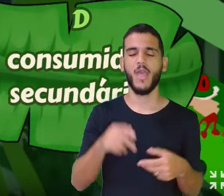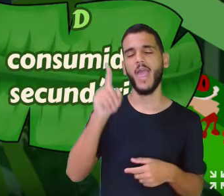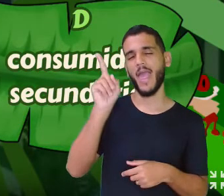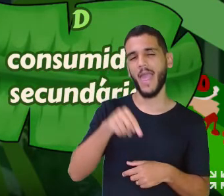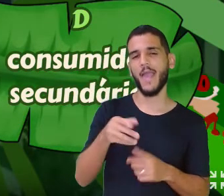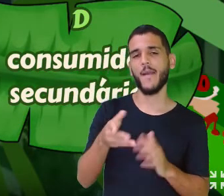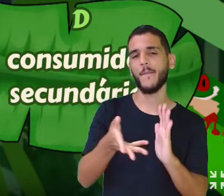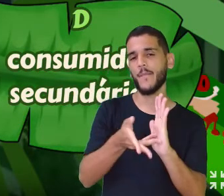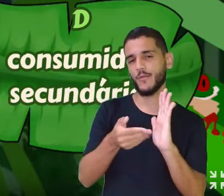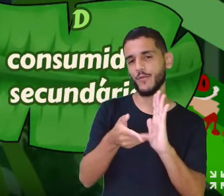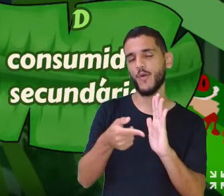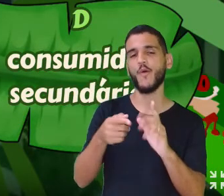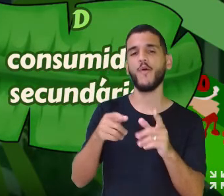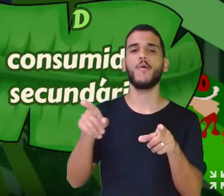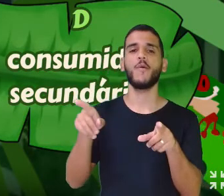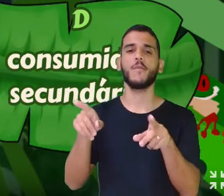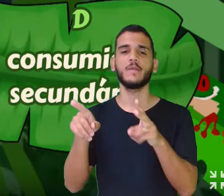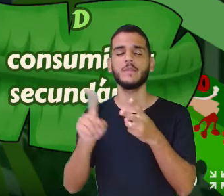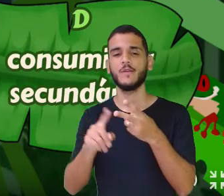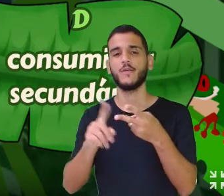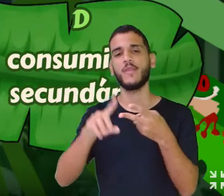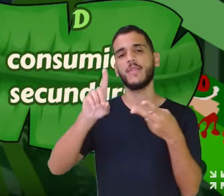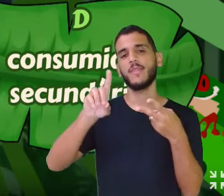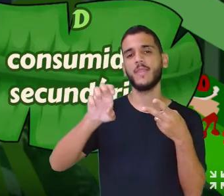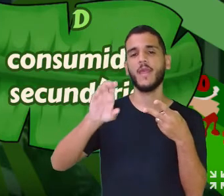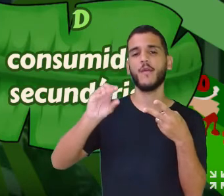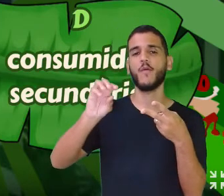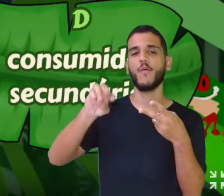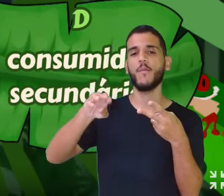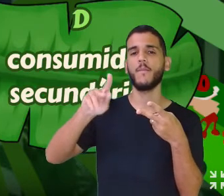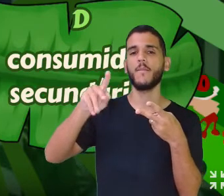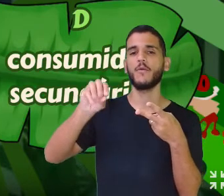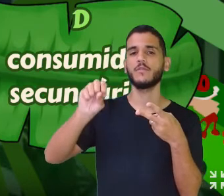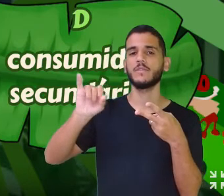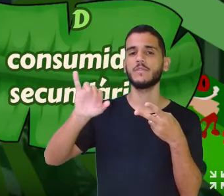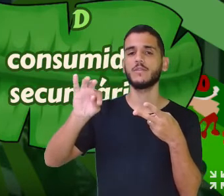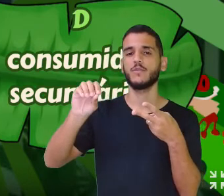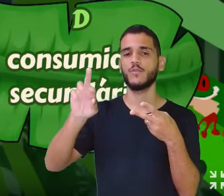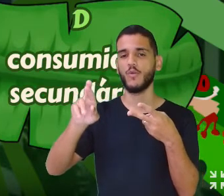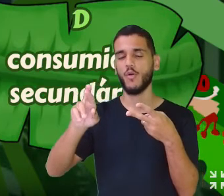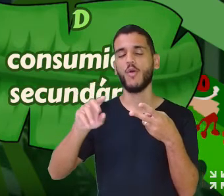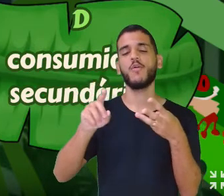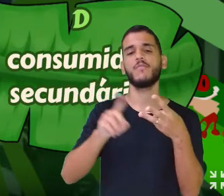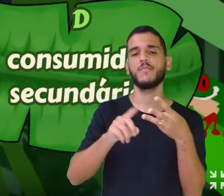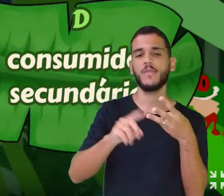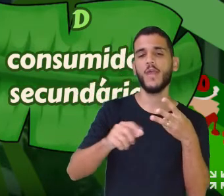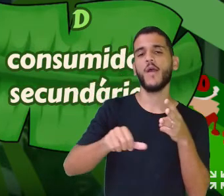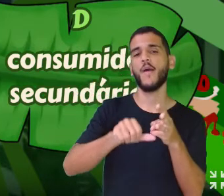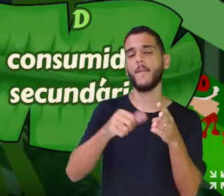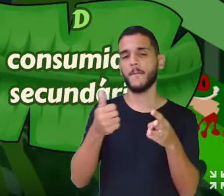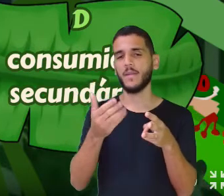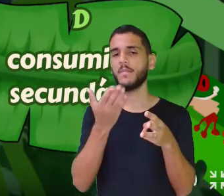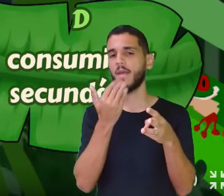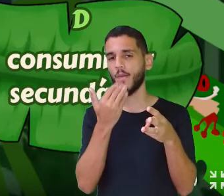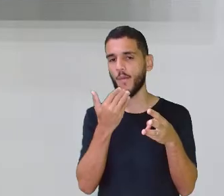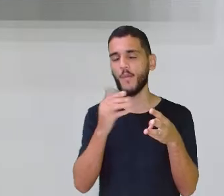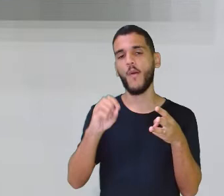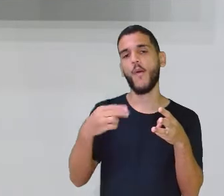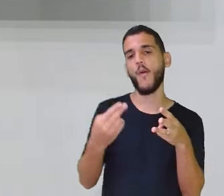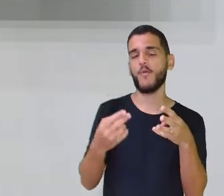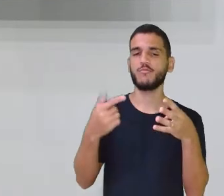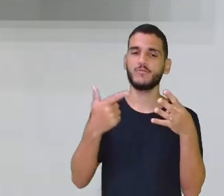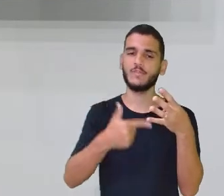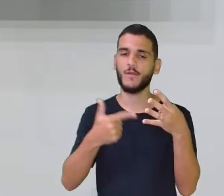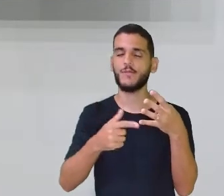ele é um decompositor, ele é um consumidor primário ou ele é um consumidor secundário? Olha